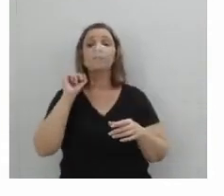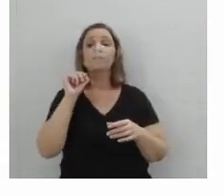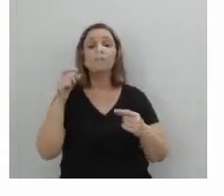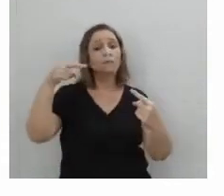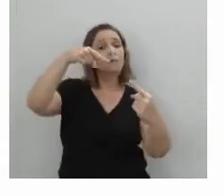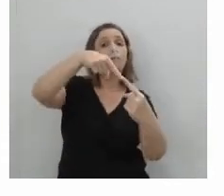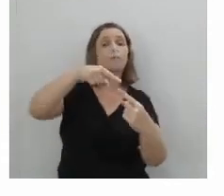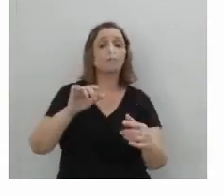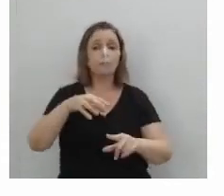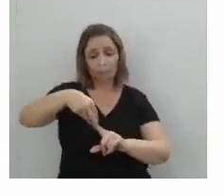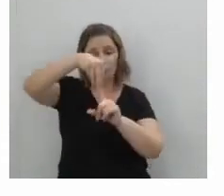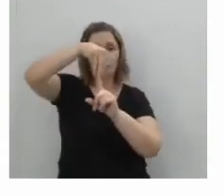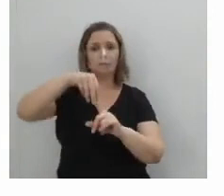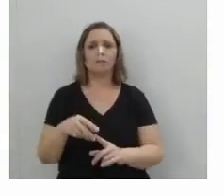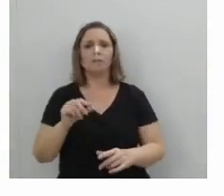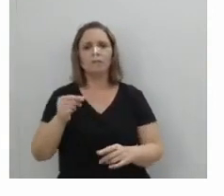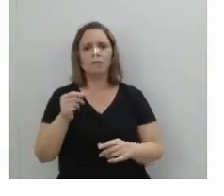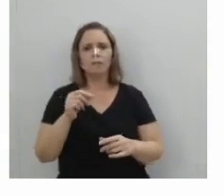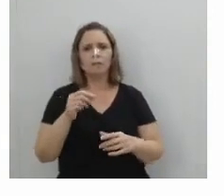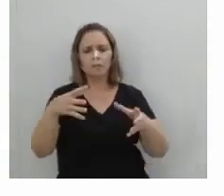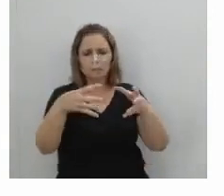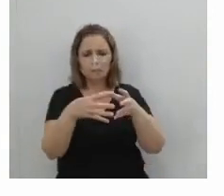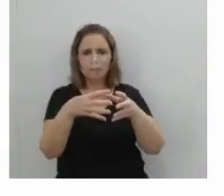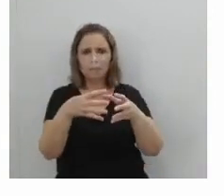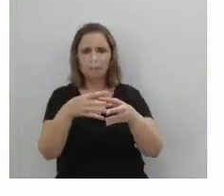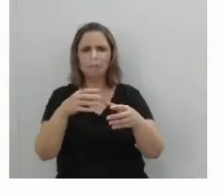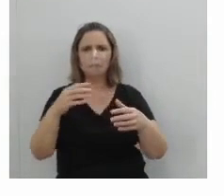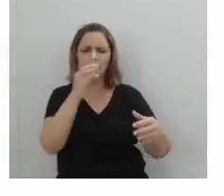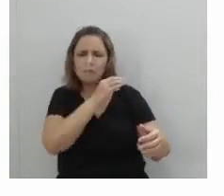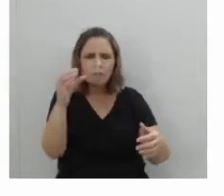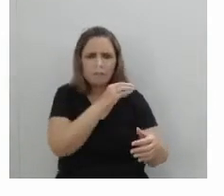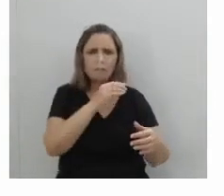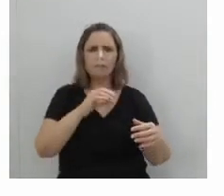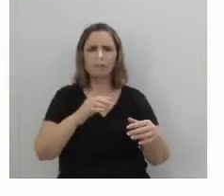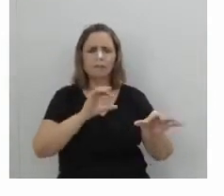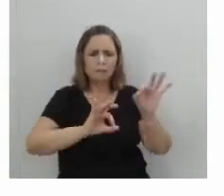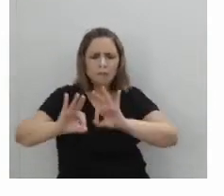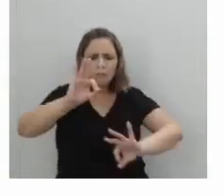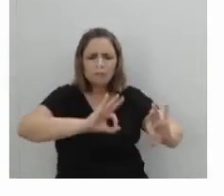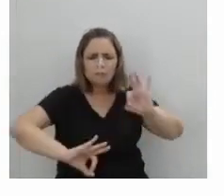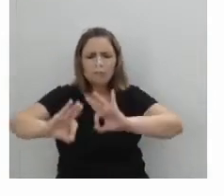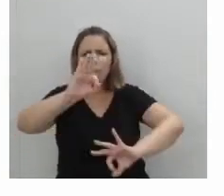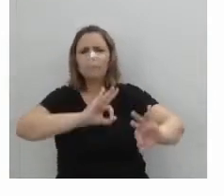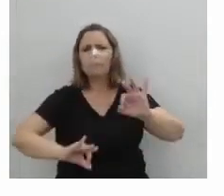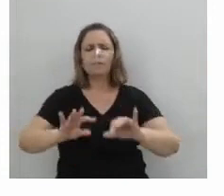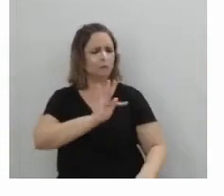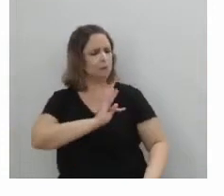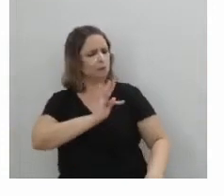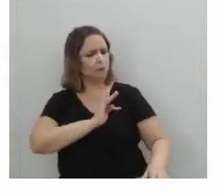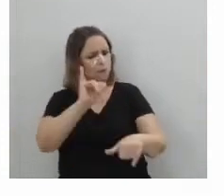dos objetivos principais a dinâmica de equipe, a agilidade, coordenação, além de organização